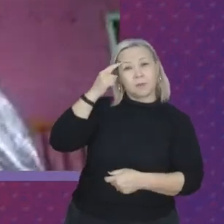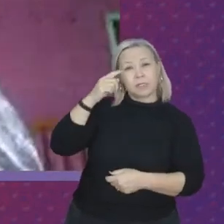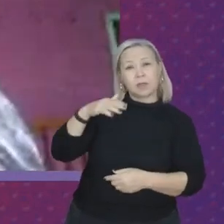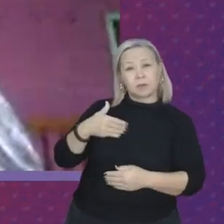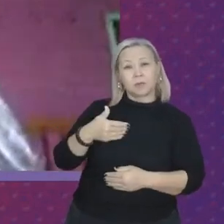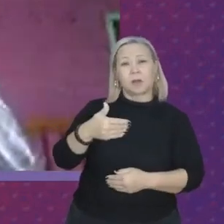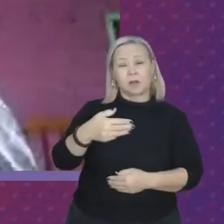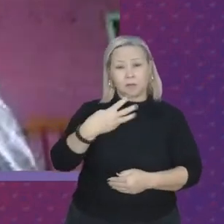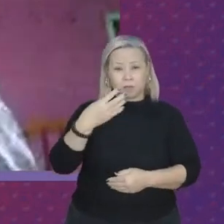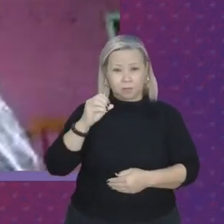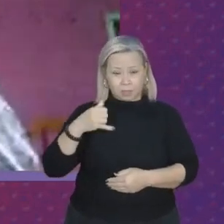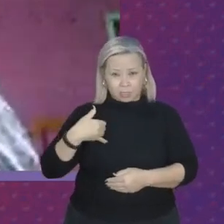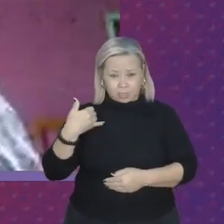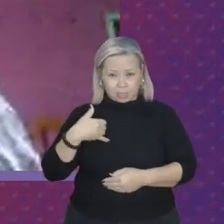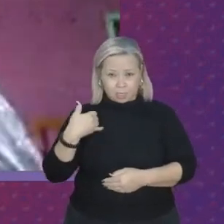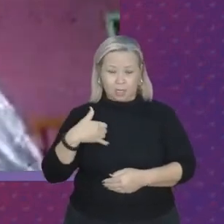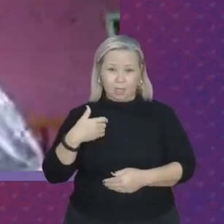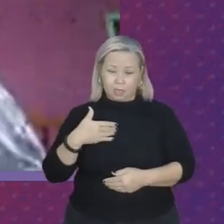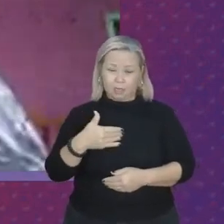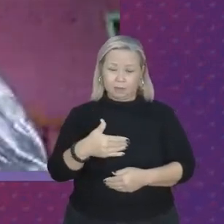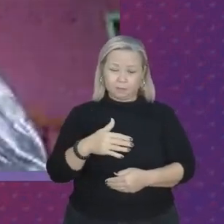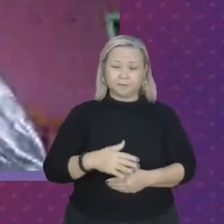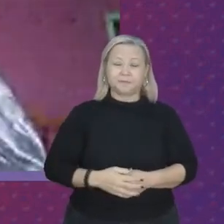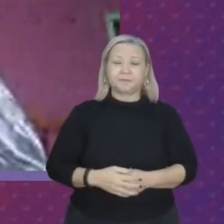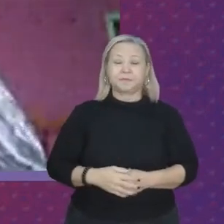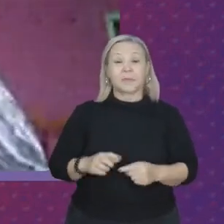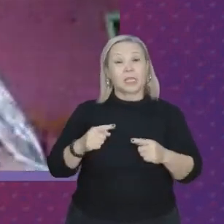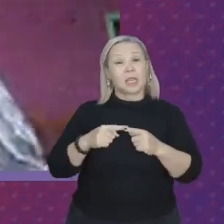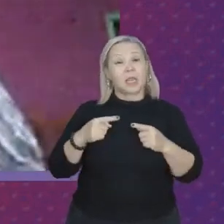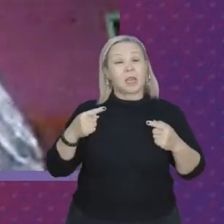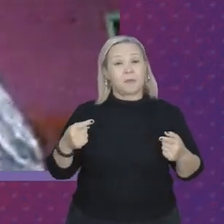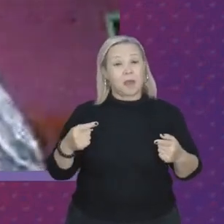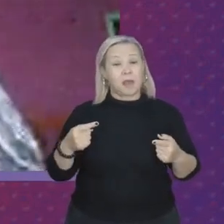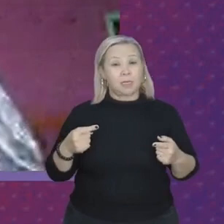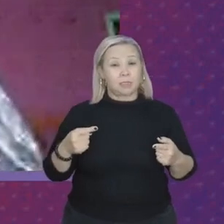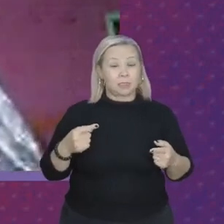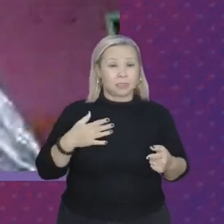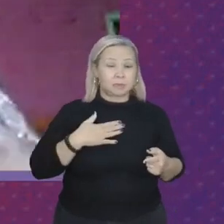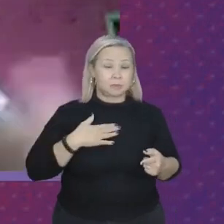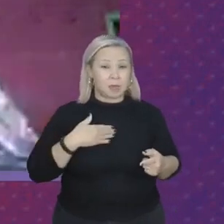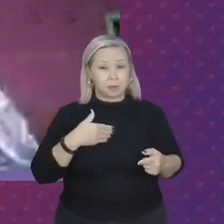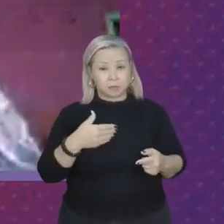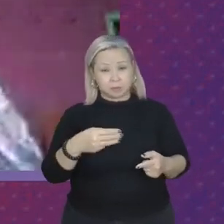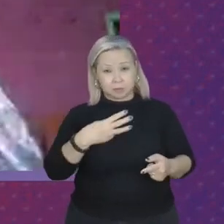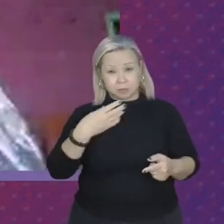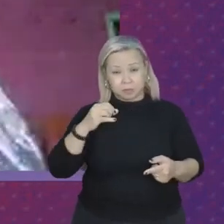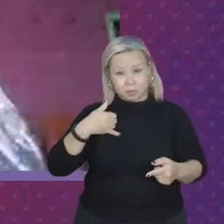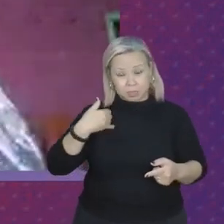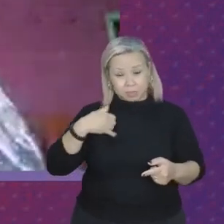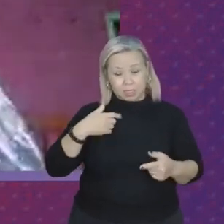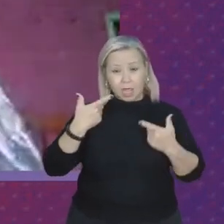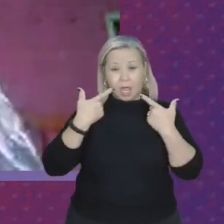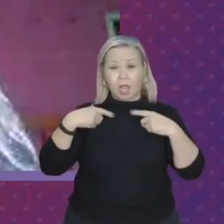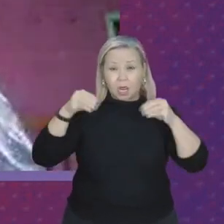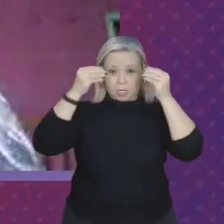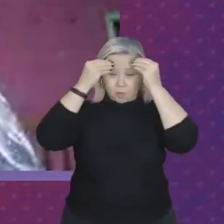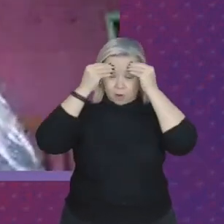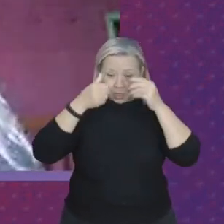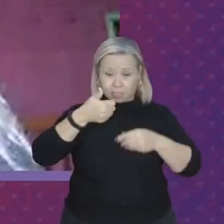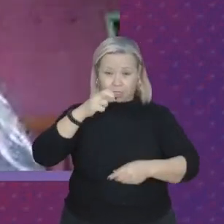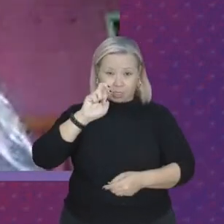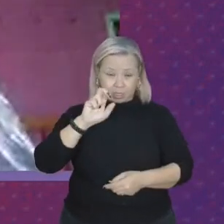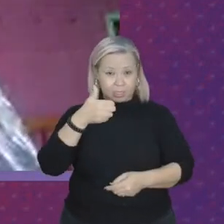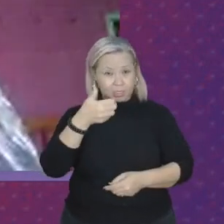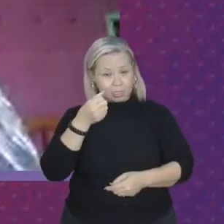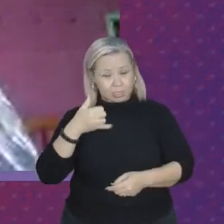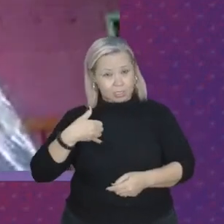muito tempo não, eu estava na juventude PT até recentemente, mas eu já passei dos 30, a linguagem de quem está com 15, 16 anos,